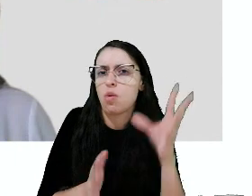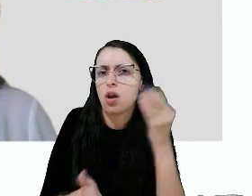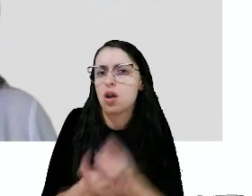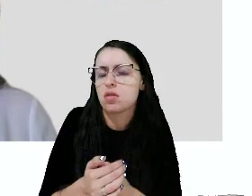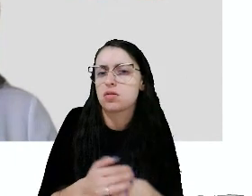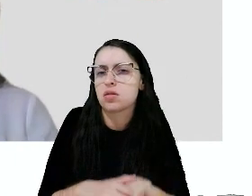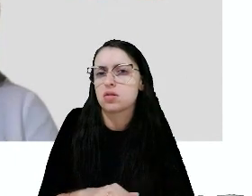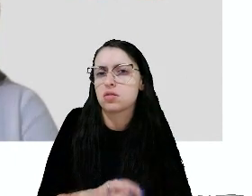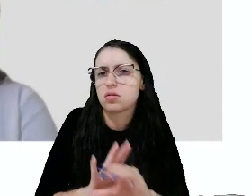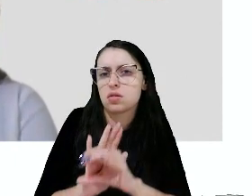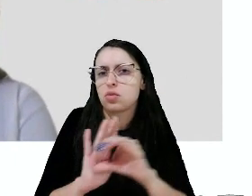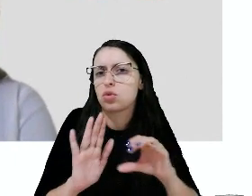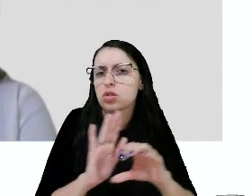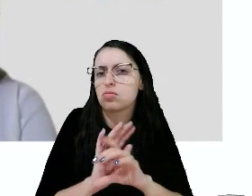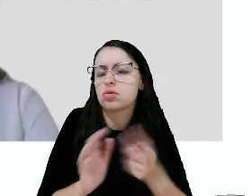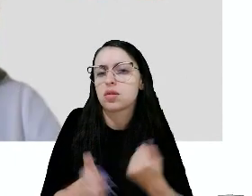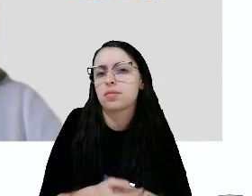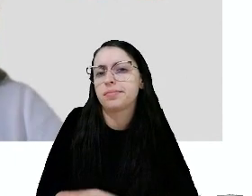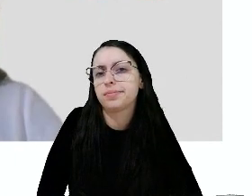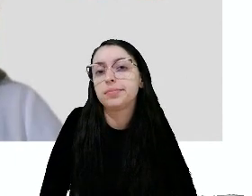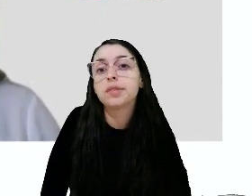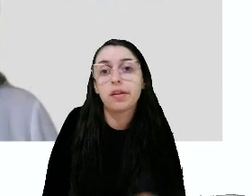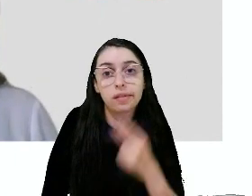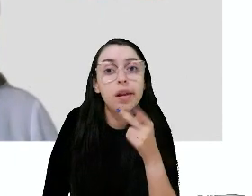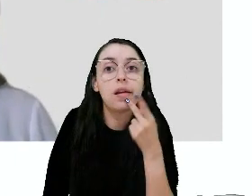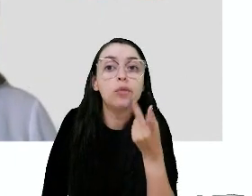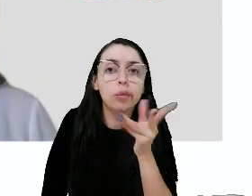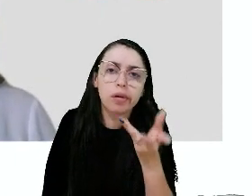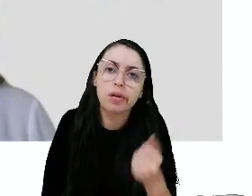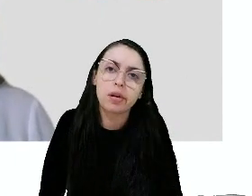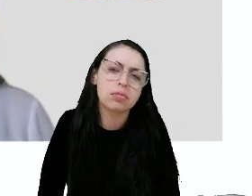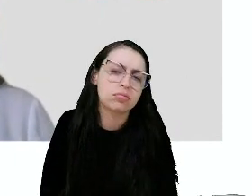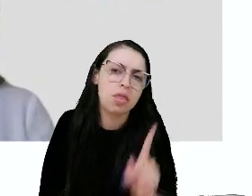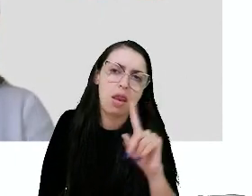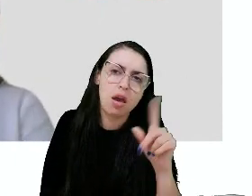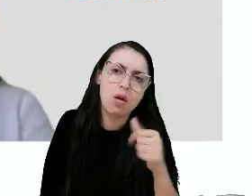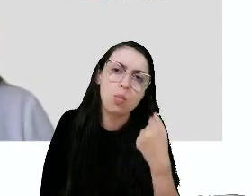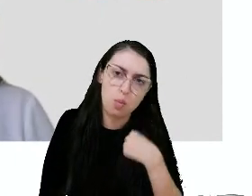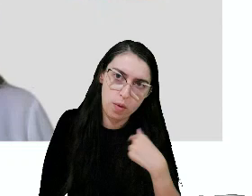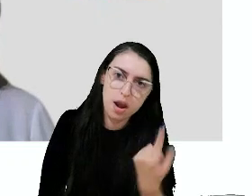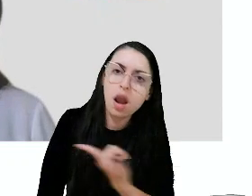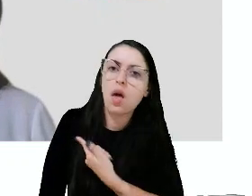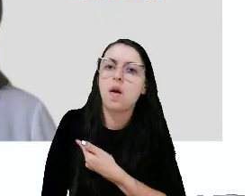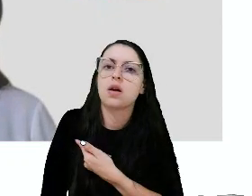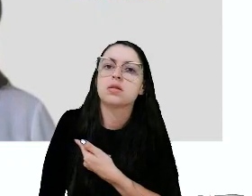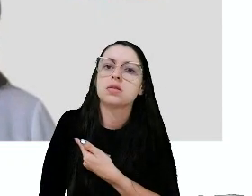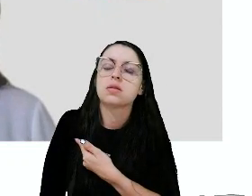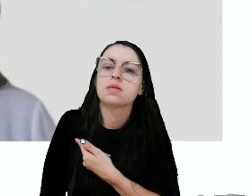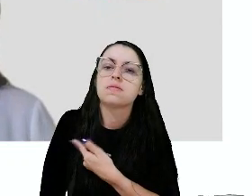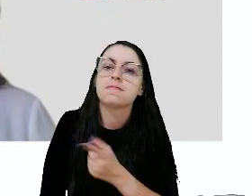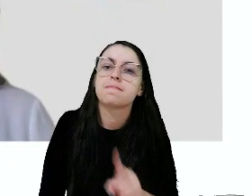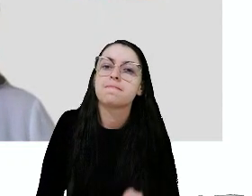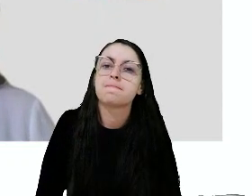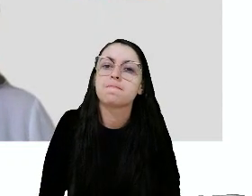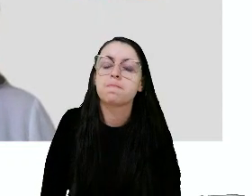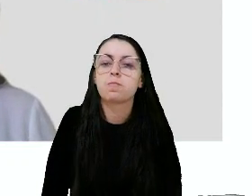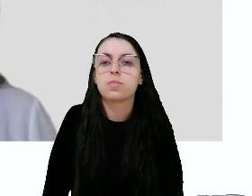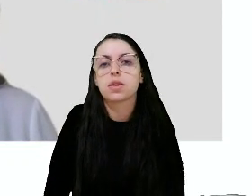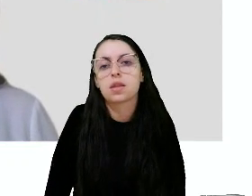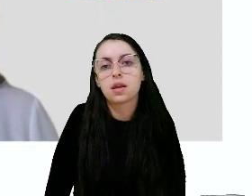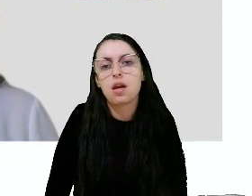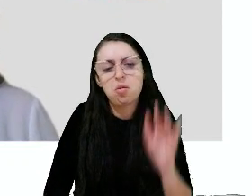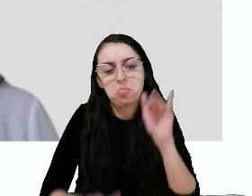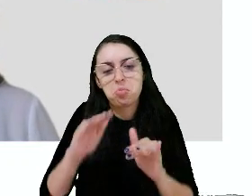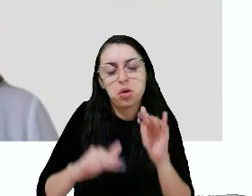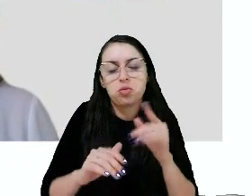foram recepcionados pela Constituição. Aí sabe o que eu dizia? Eu dizia, não foram para nós. E